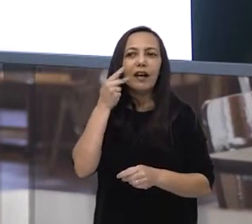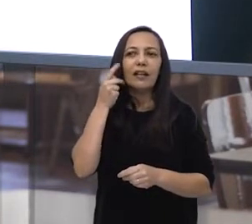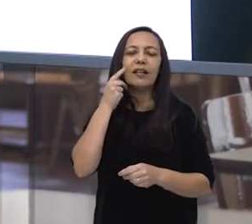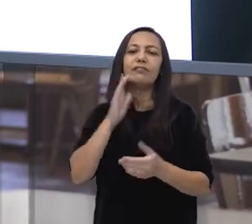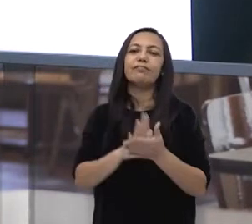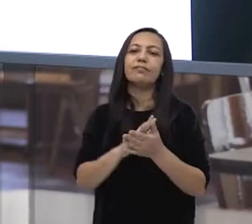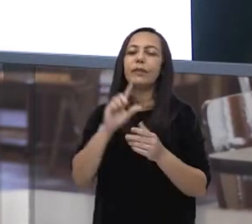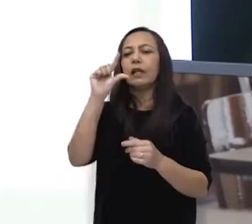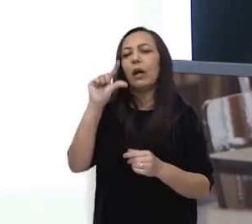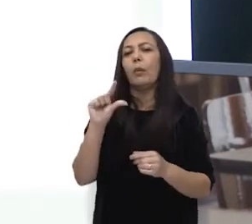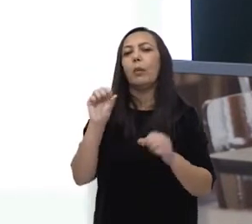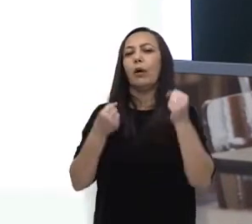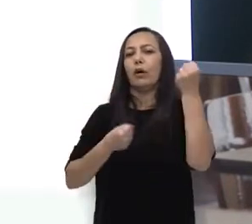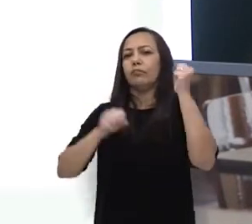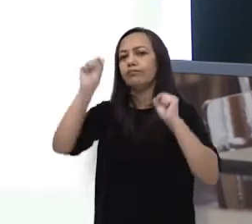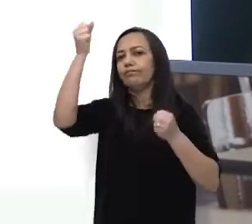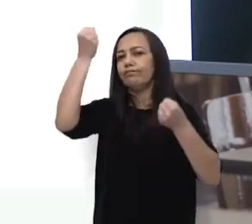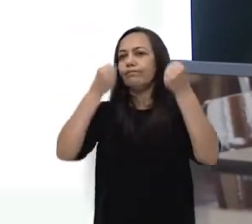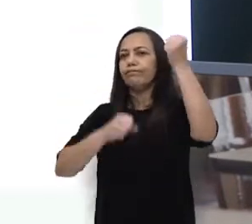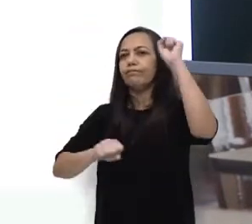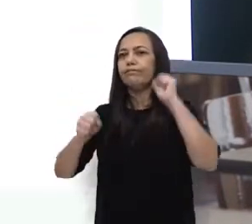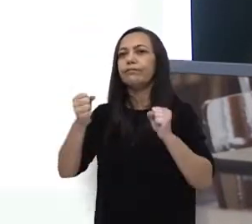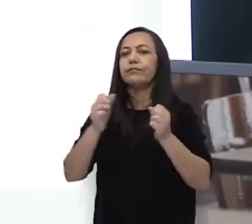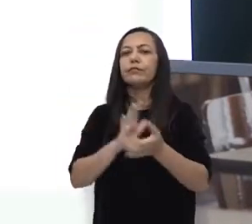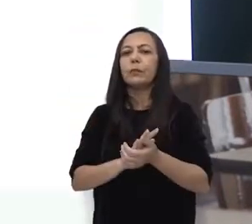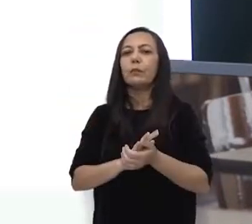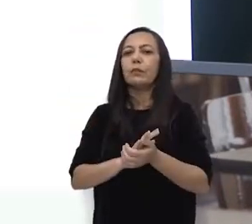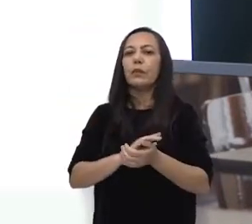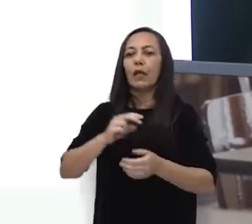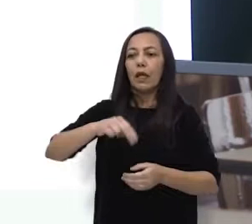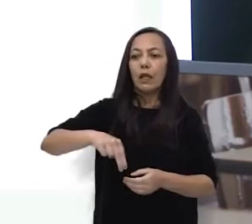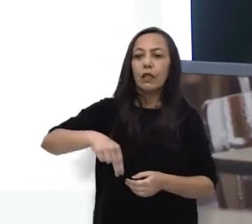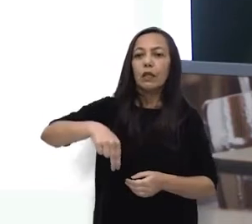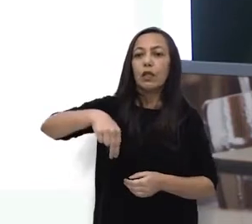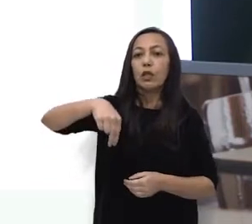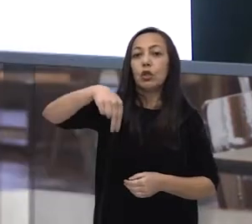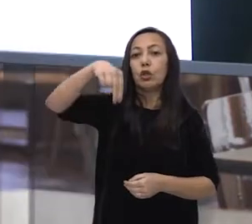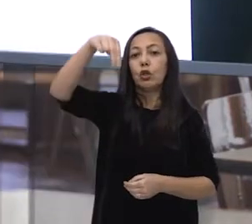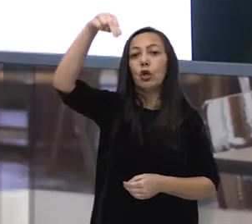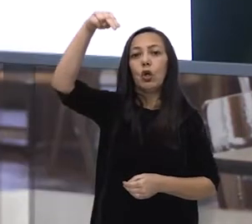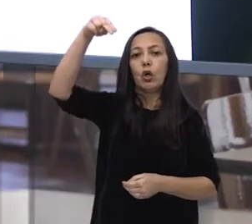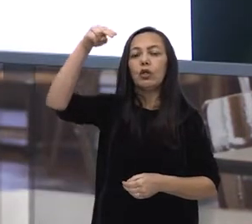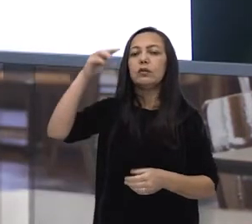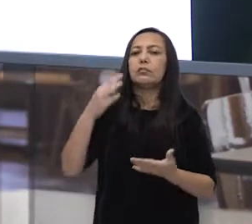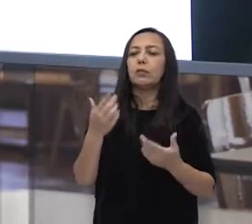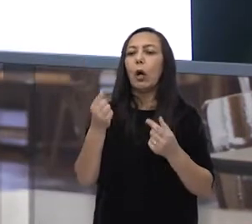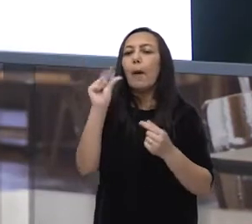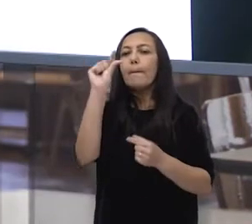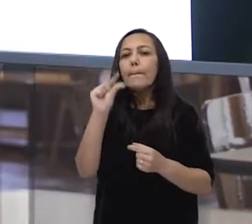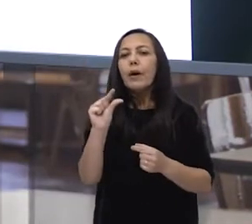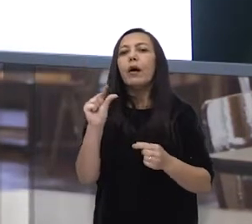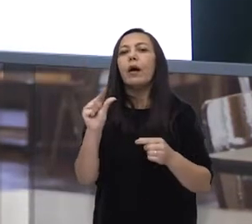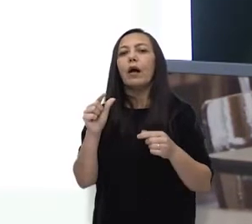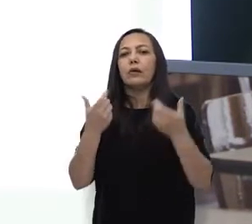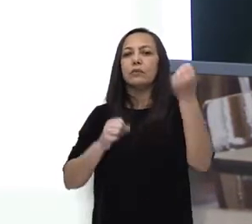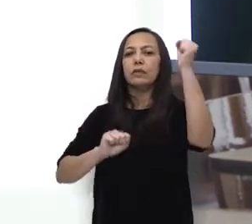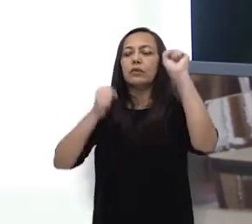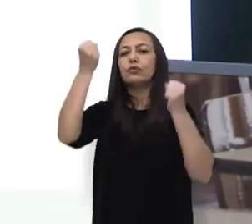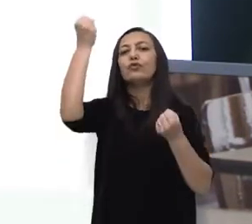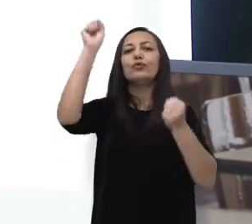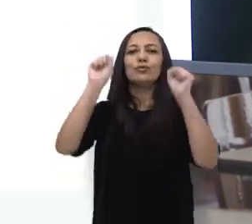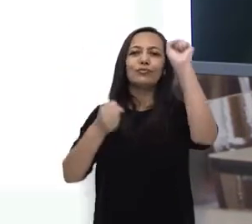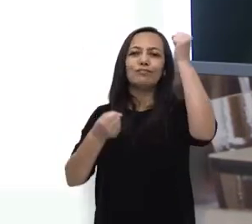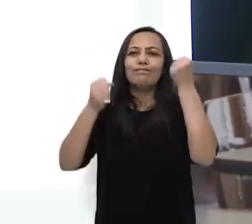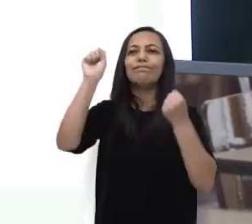e sudeste. Região centro-oeste e norte não tem tanta atividade industrial. A região norte, porque é uma região ocupada por